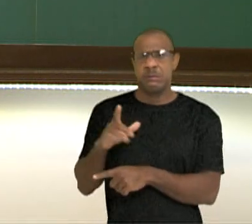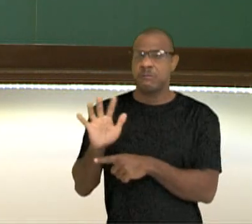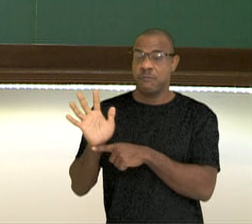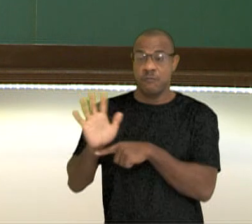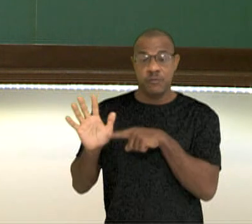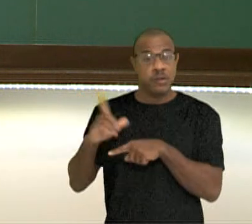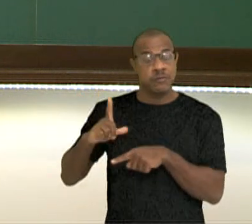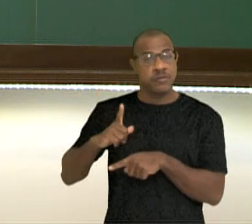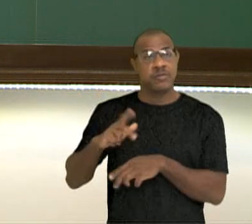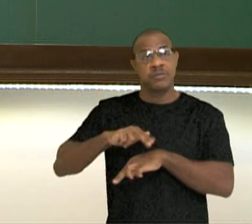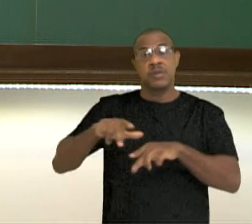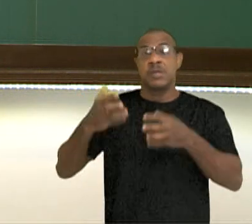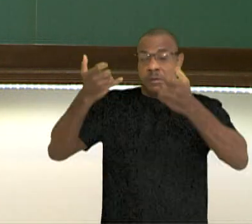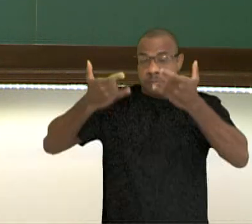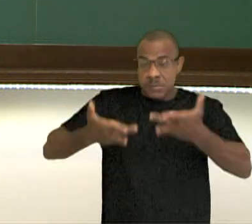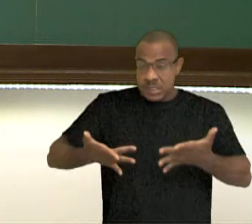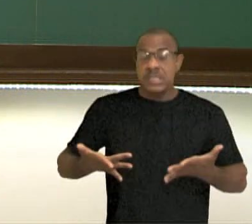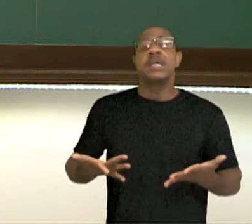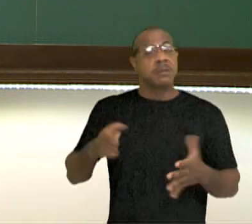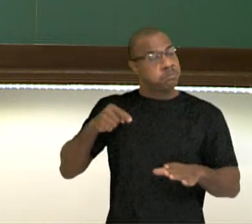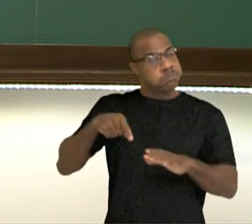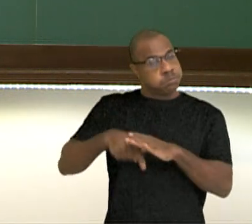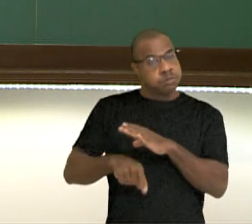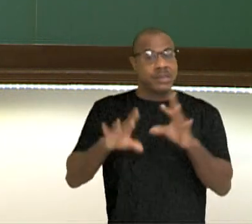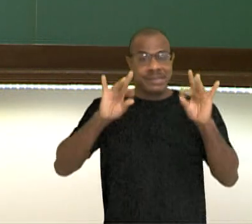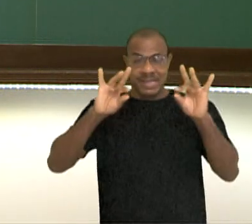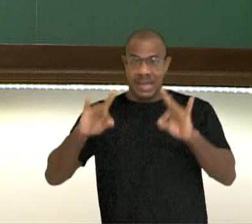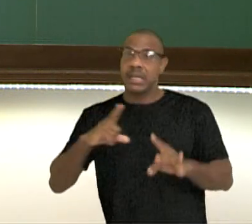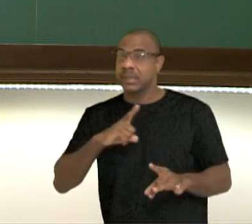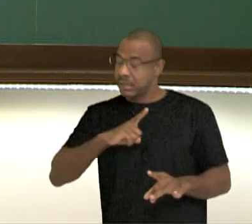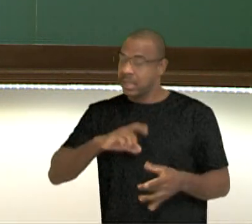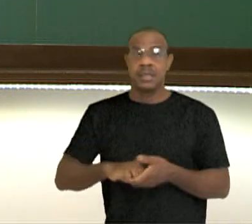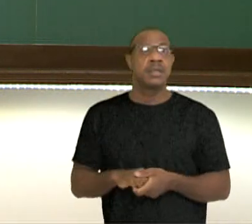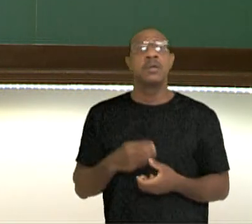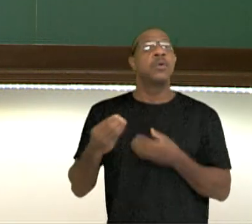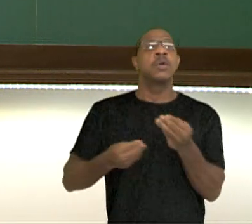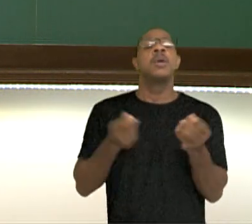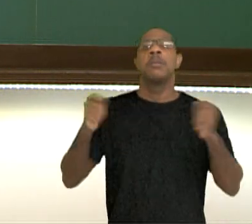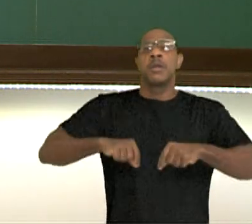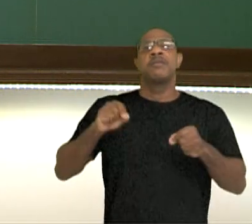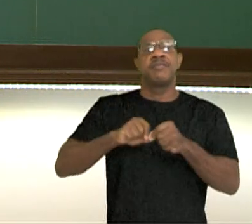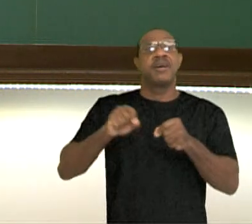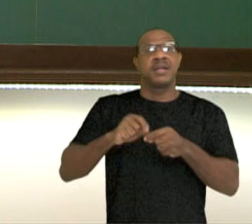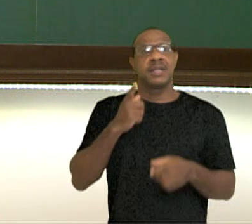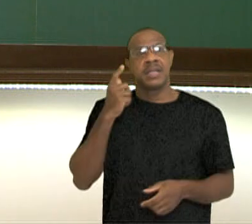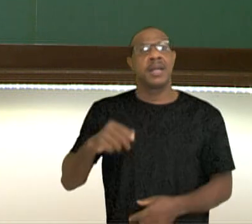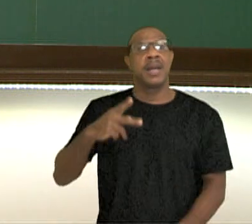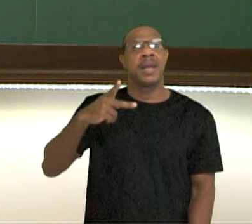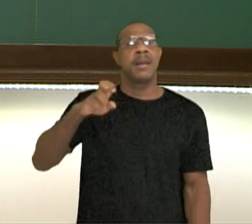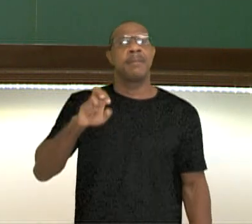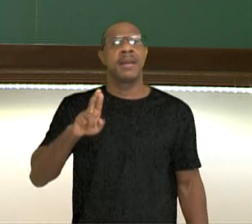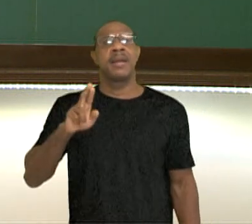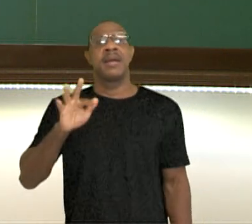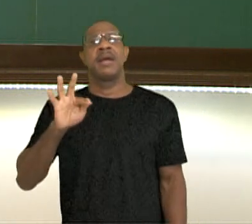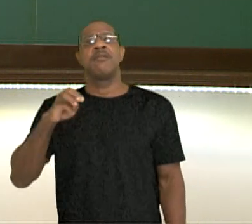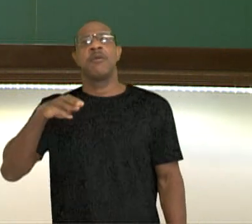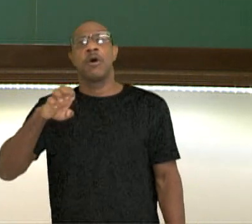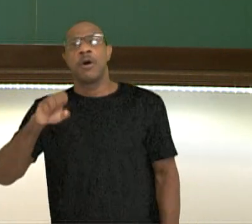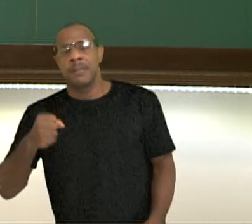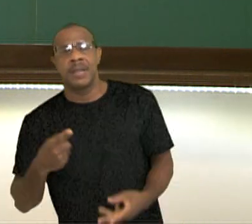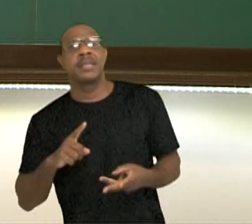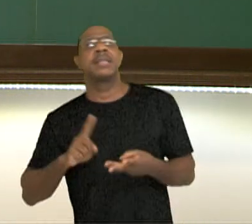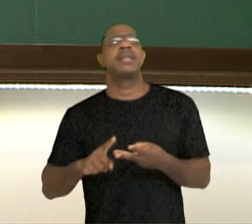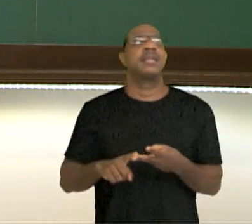dão explicações mais detalhadas sobre o que podem ser as performances, os happenings, as